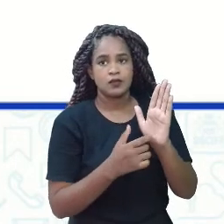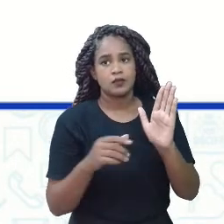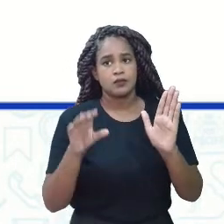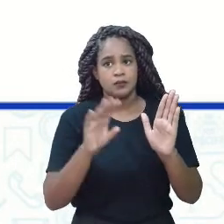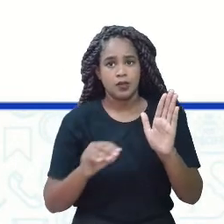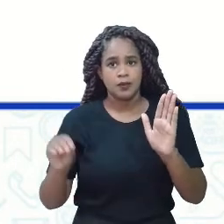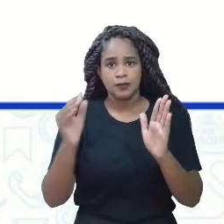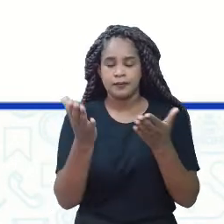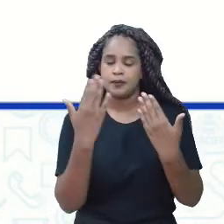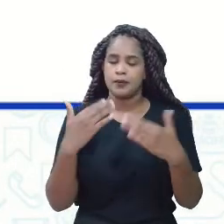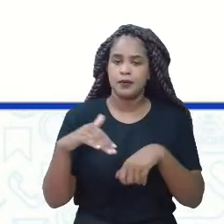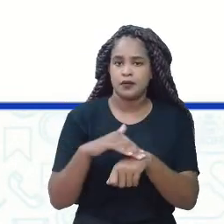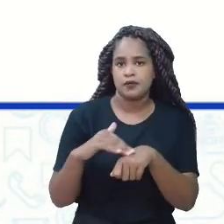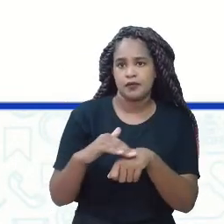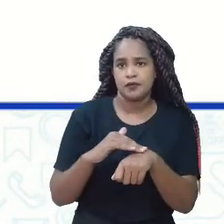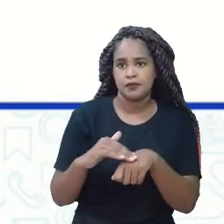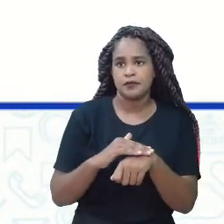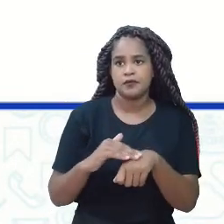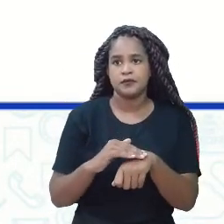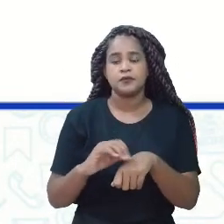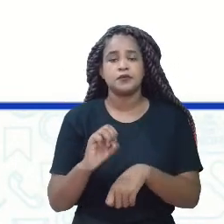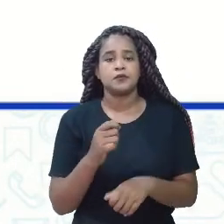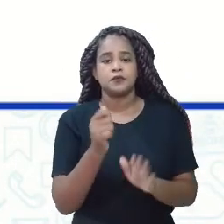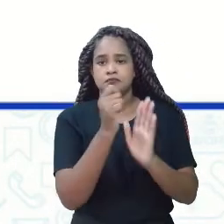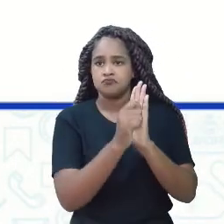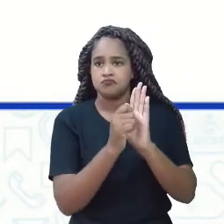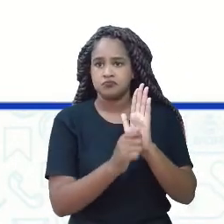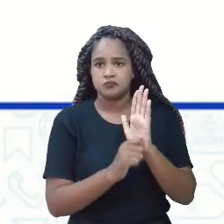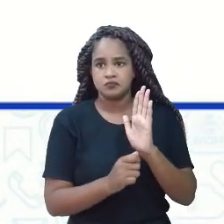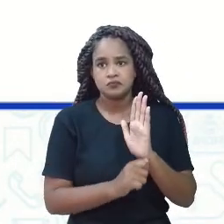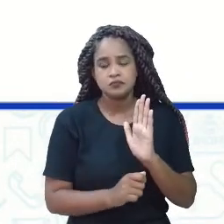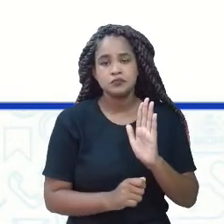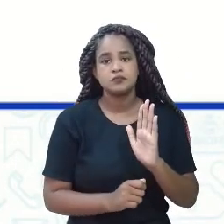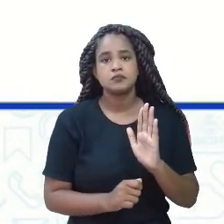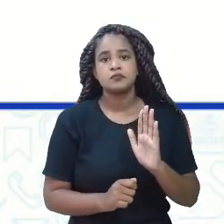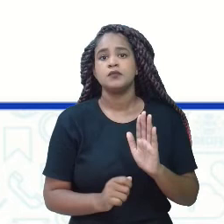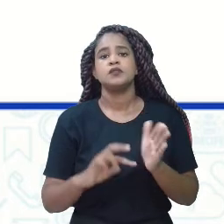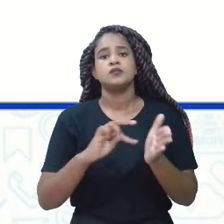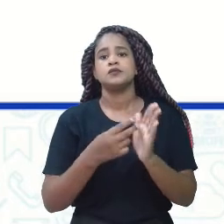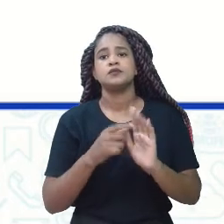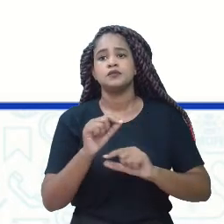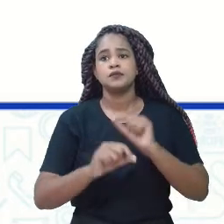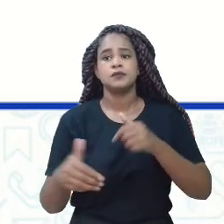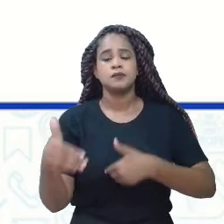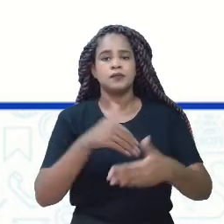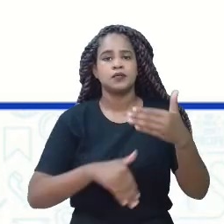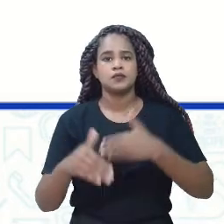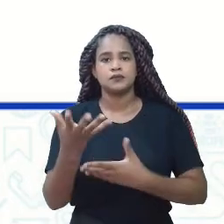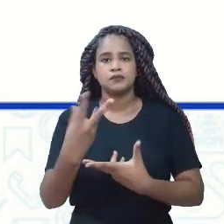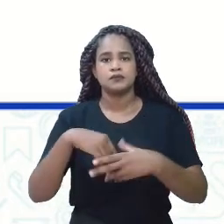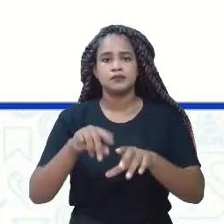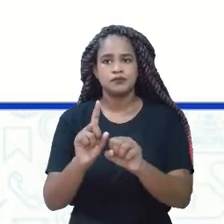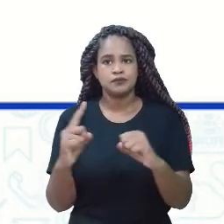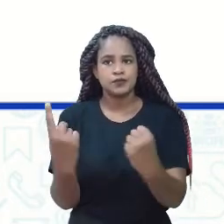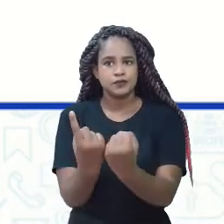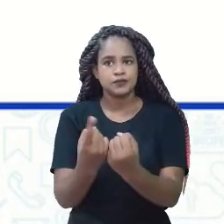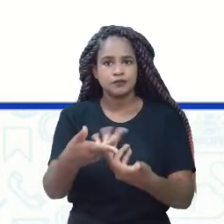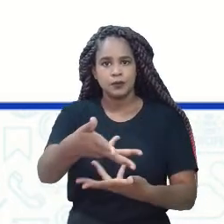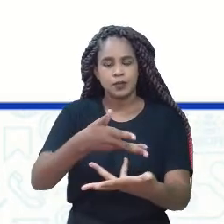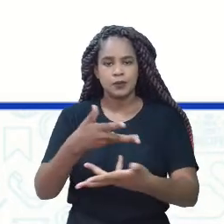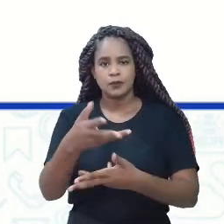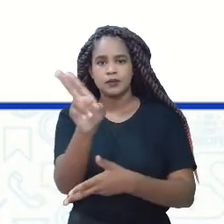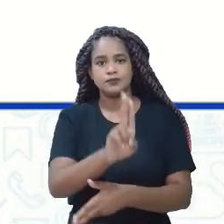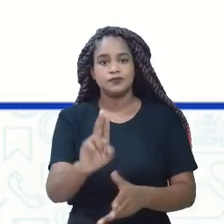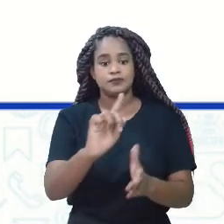estamos conversando, ou escritos, é participar socialmente através